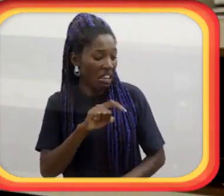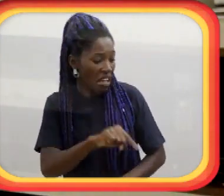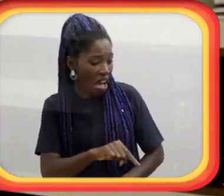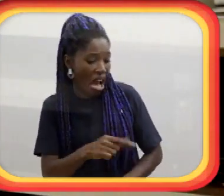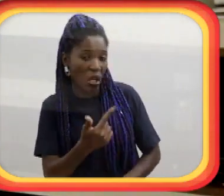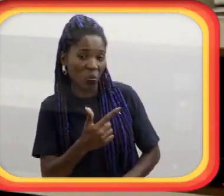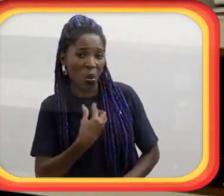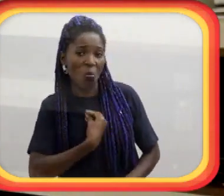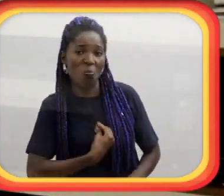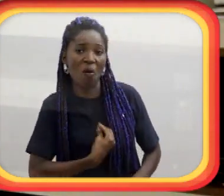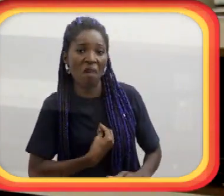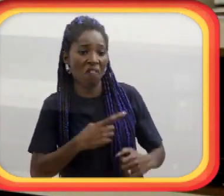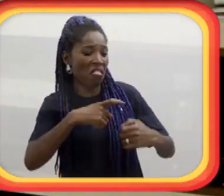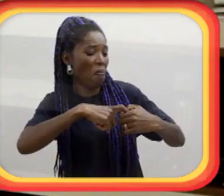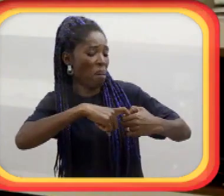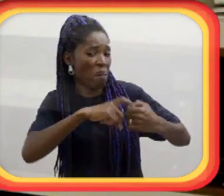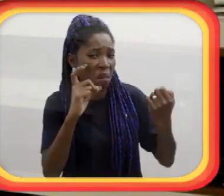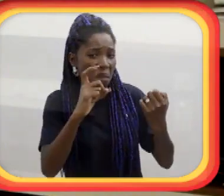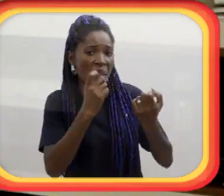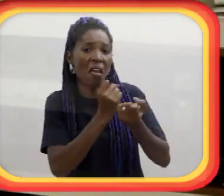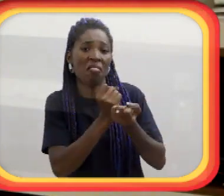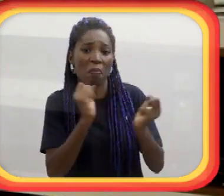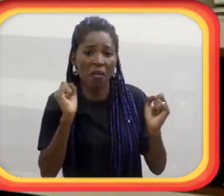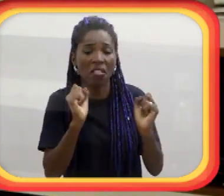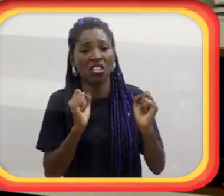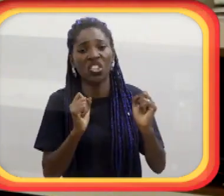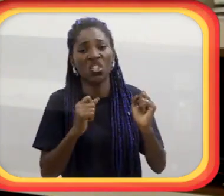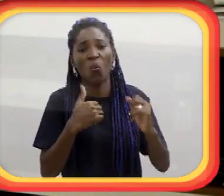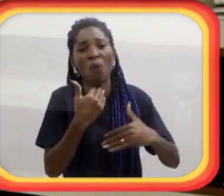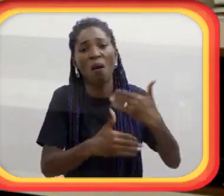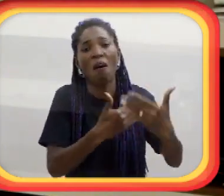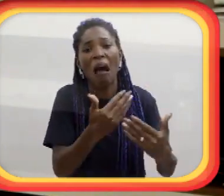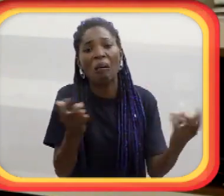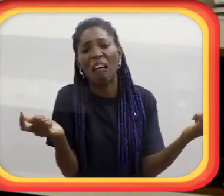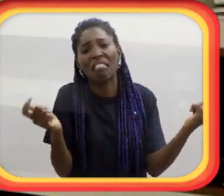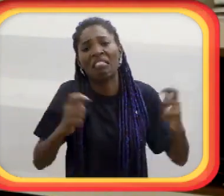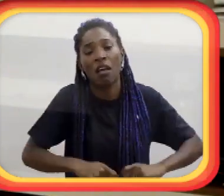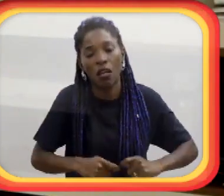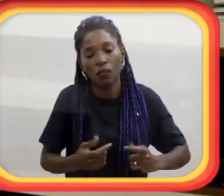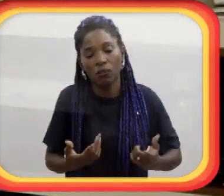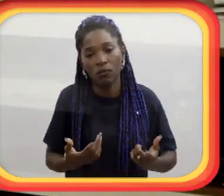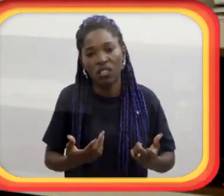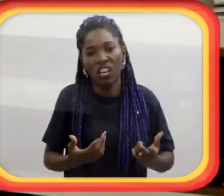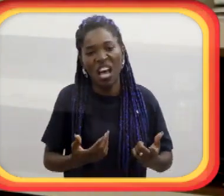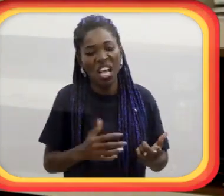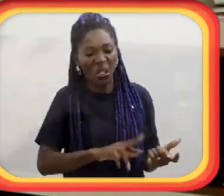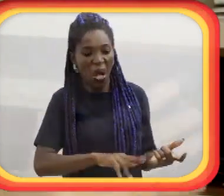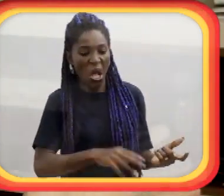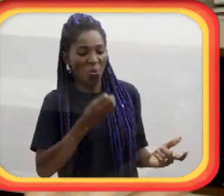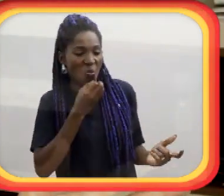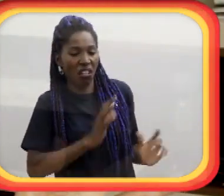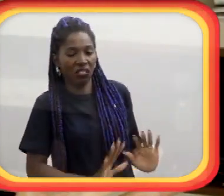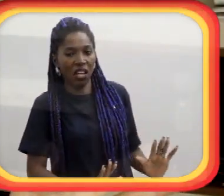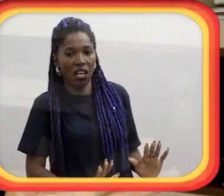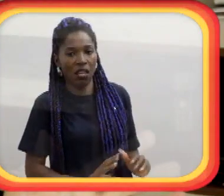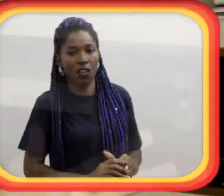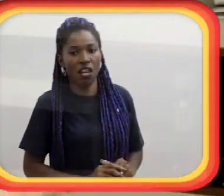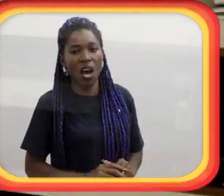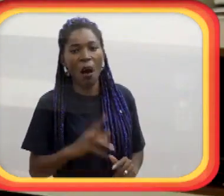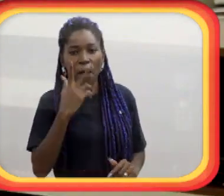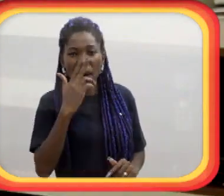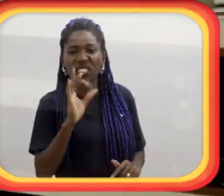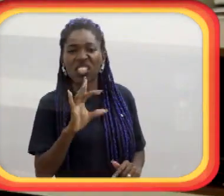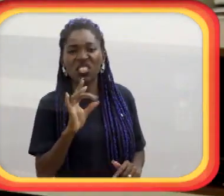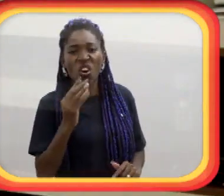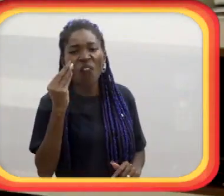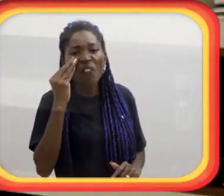que se ela não vai ter uma vida independente, se ela não vai produzir, se ela não vai ser capaz, então ela não serve, né? A